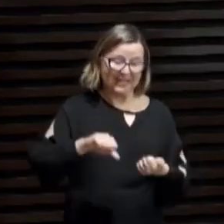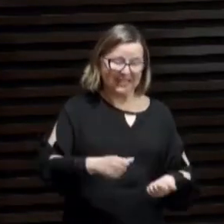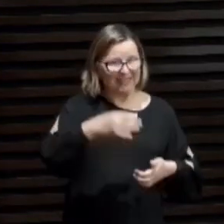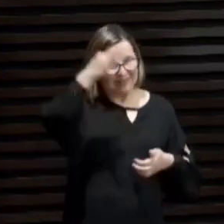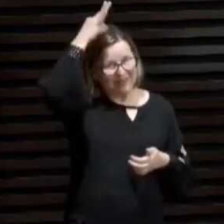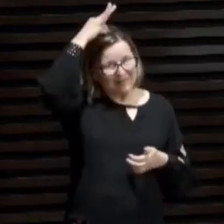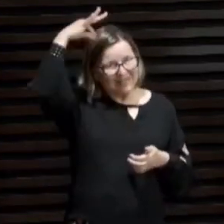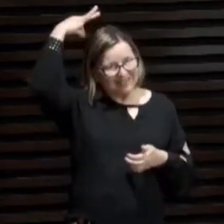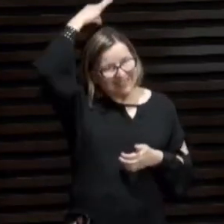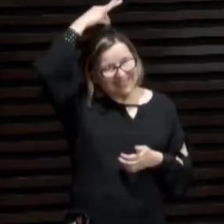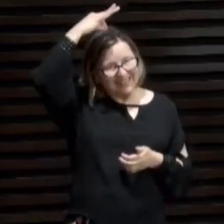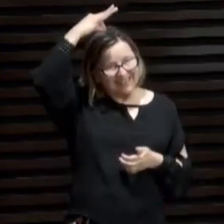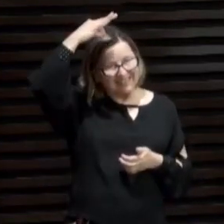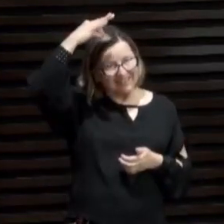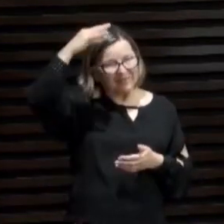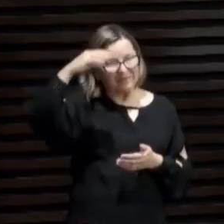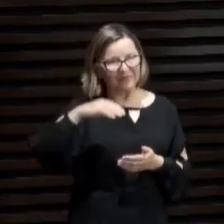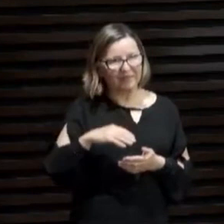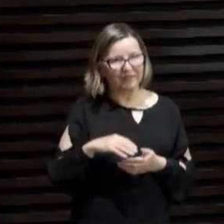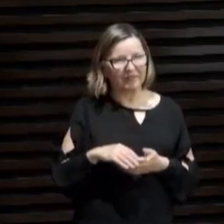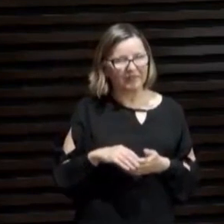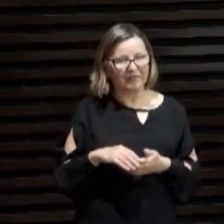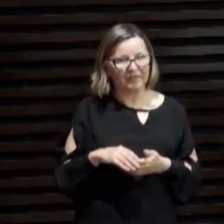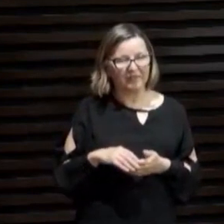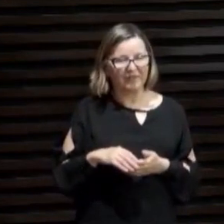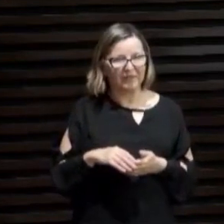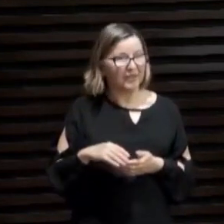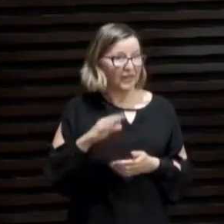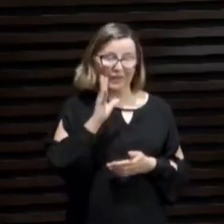Espírito Santo, não muito depois destes dias.